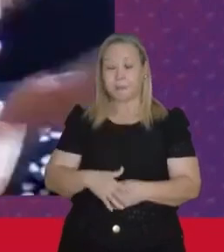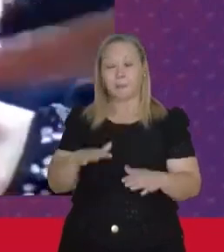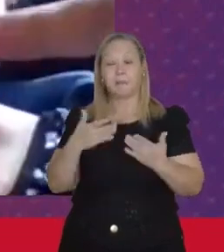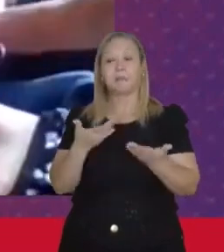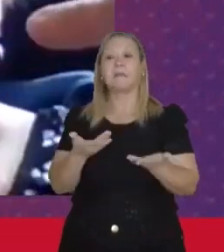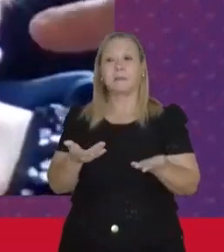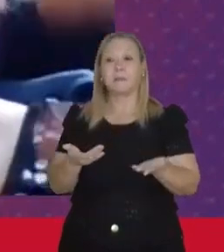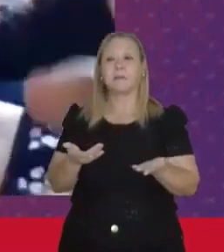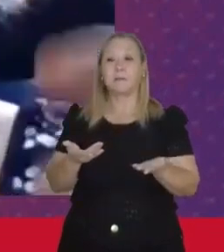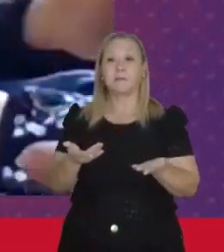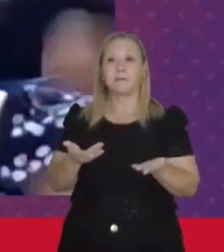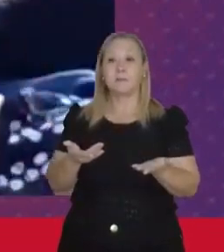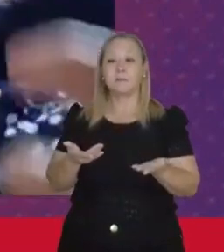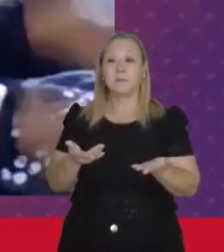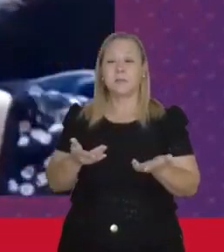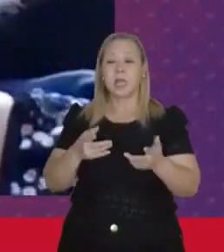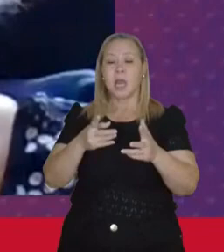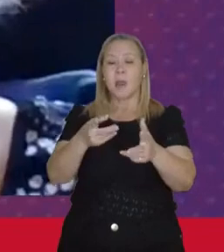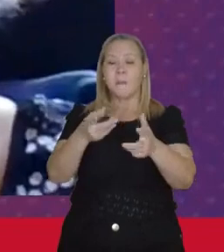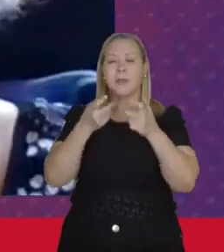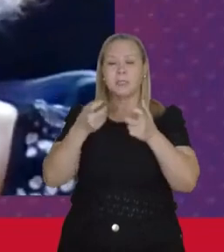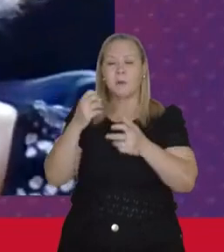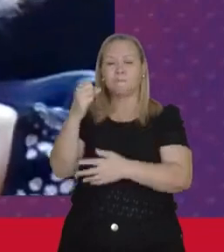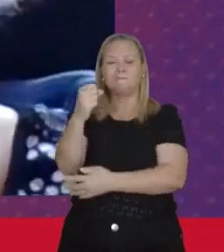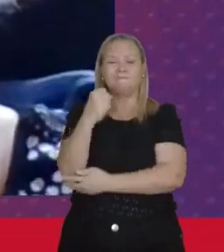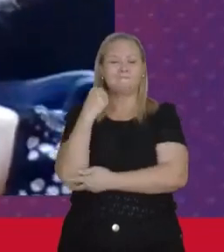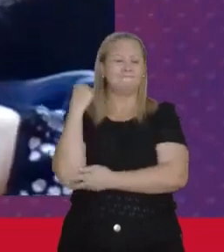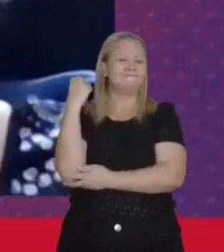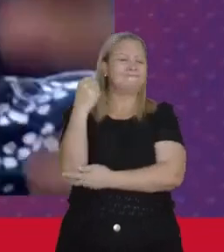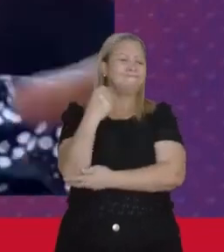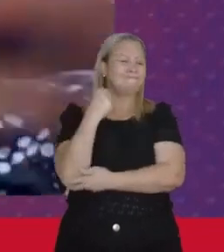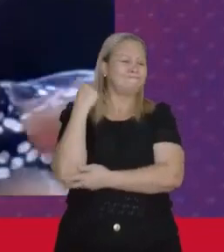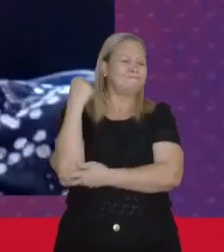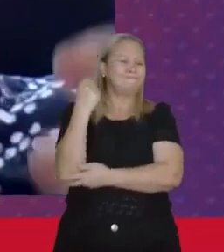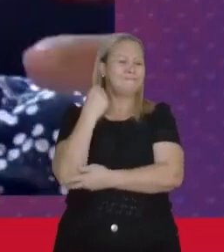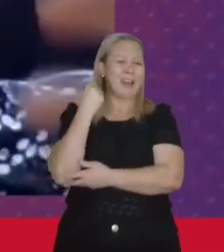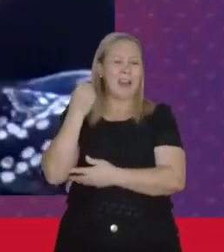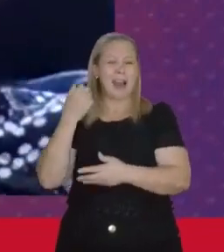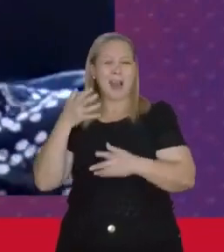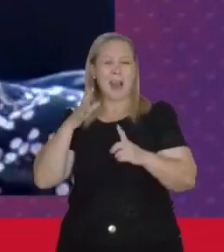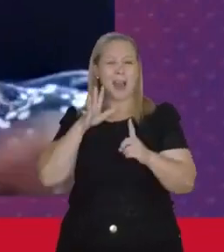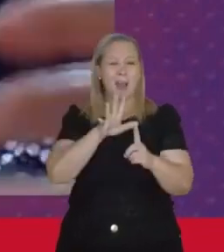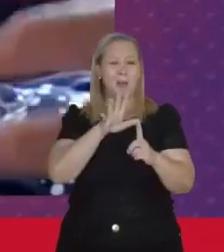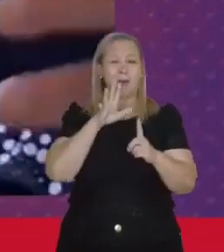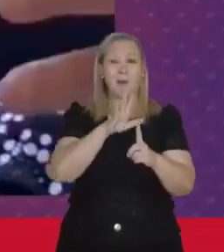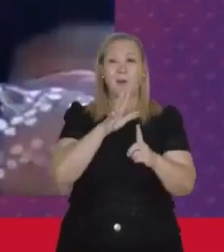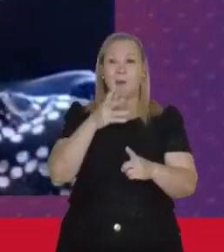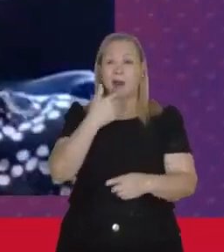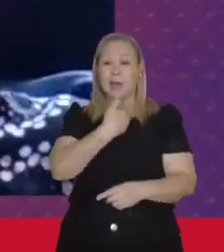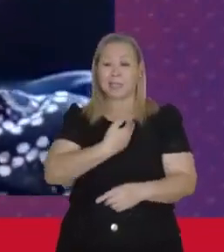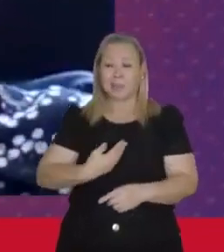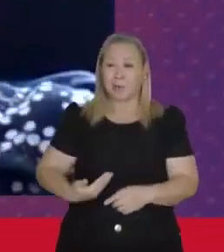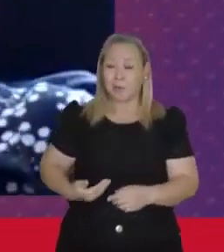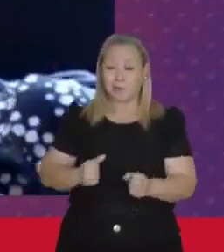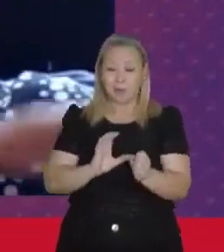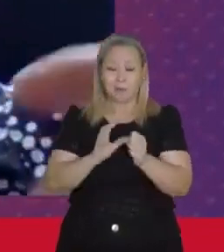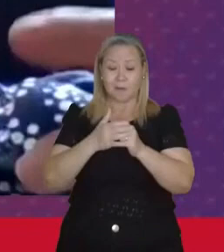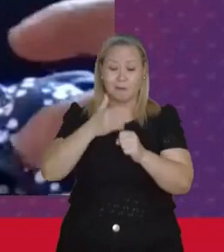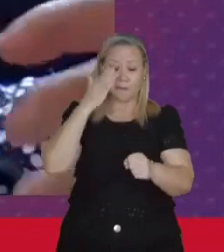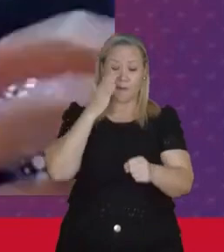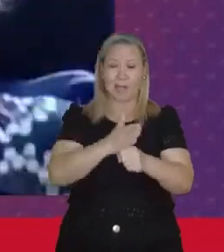Então, olha como é grave o impacto de um governo fascista,